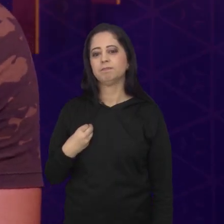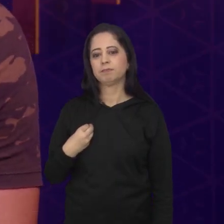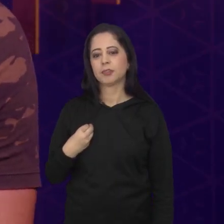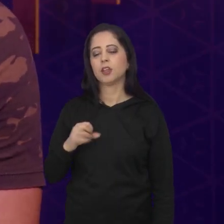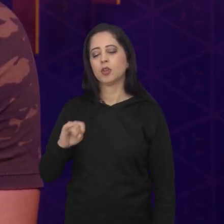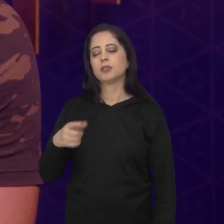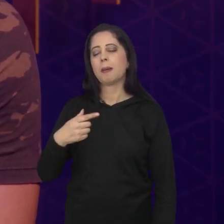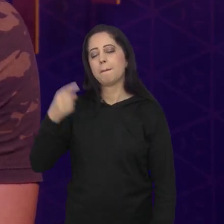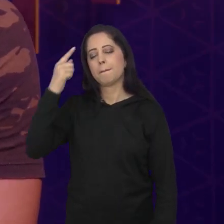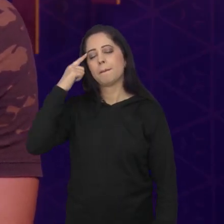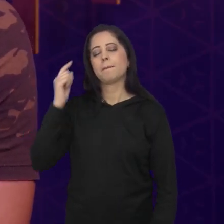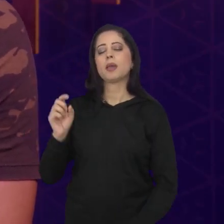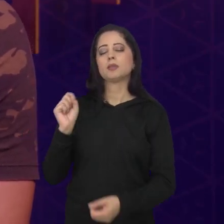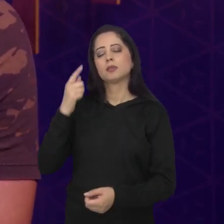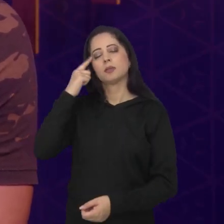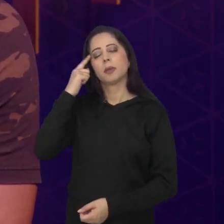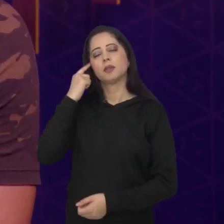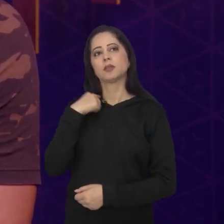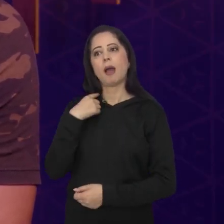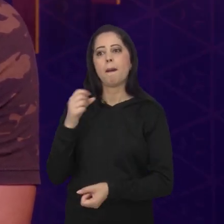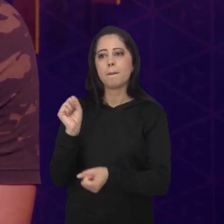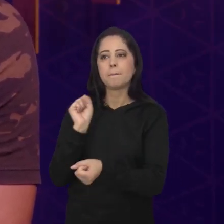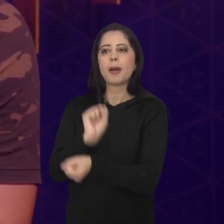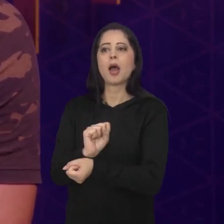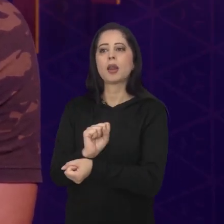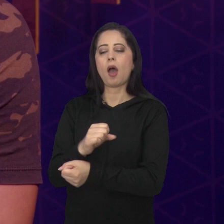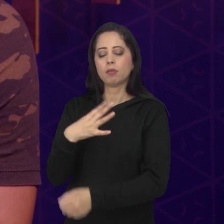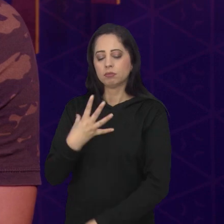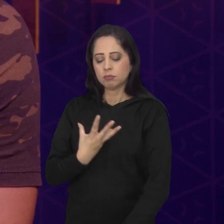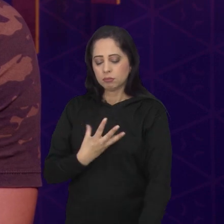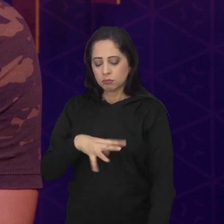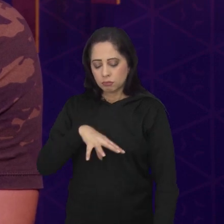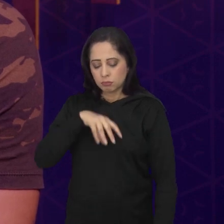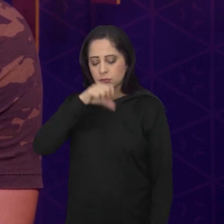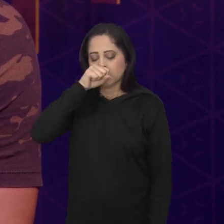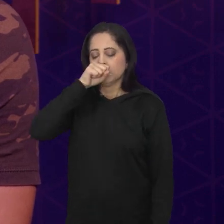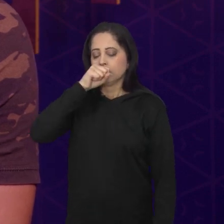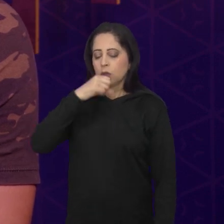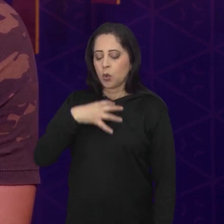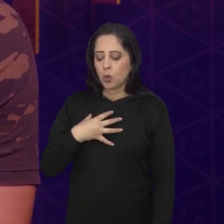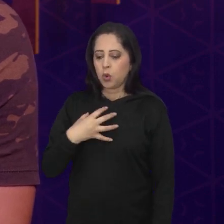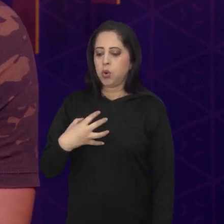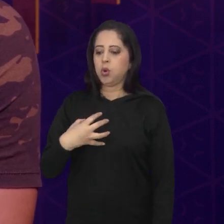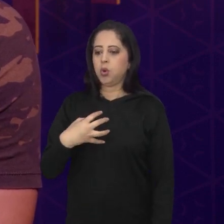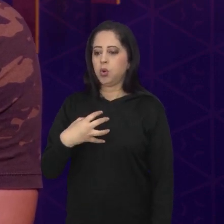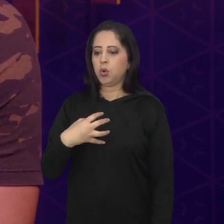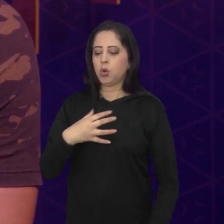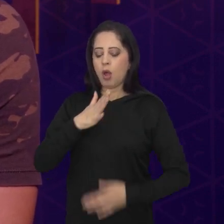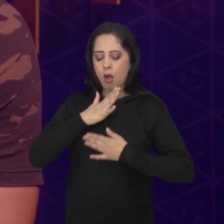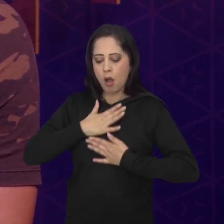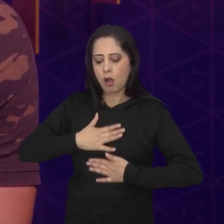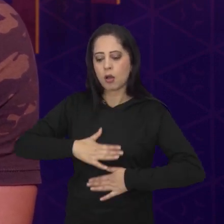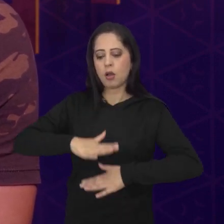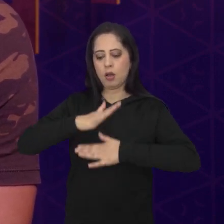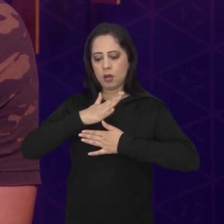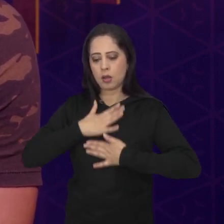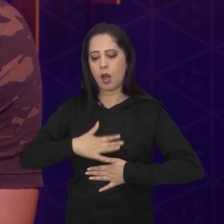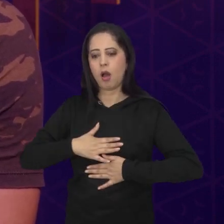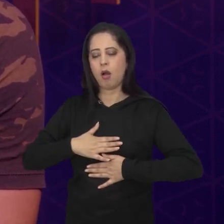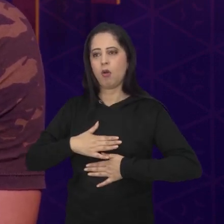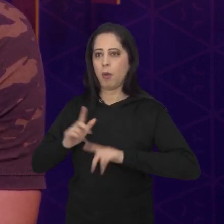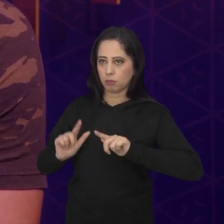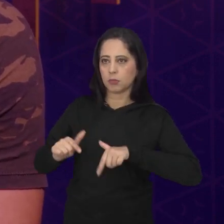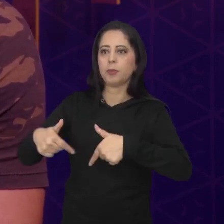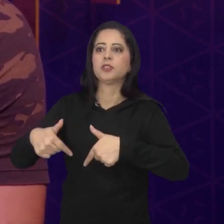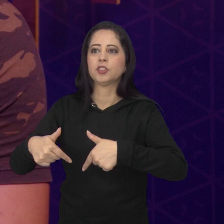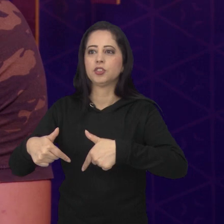gente consegue parar, respirar, fazer silêncio para não sair atirando para tudo quanto é lado.